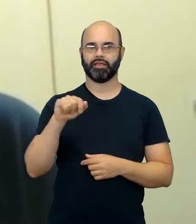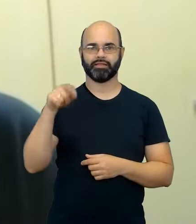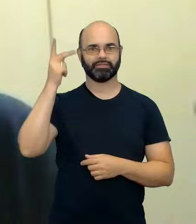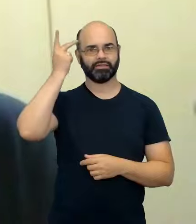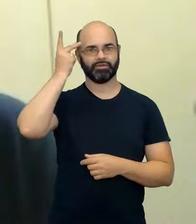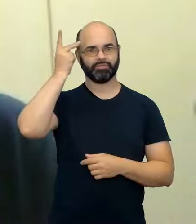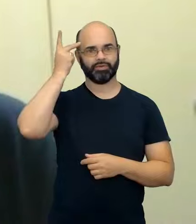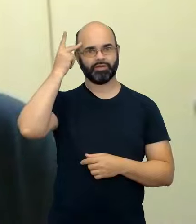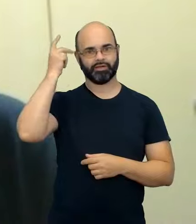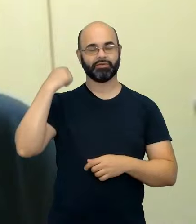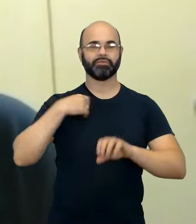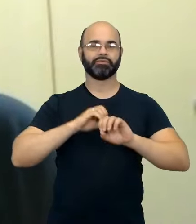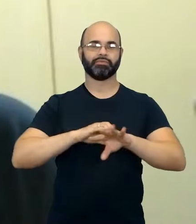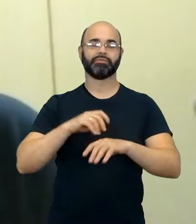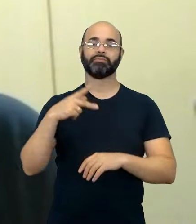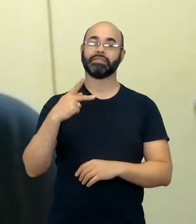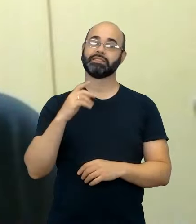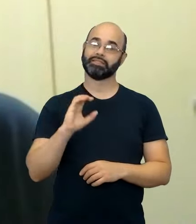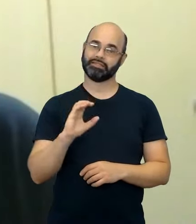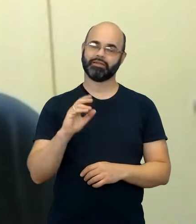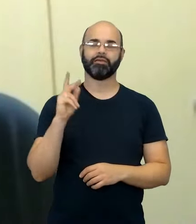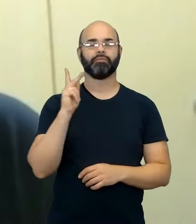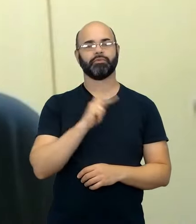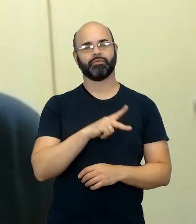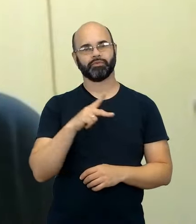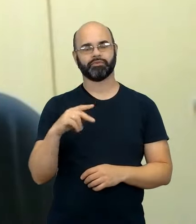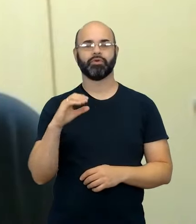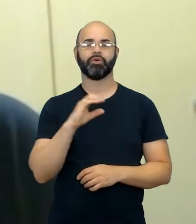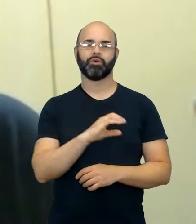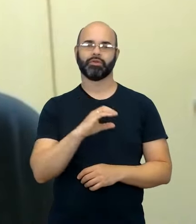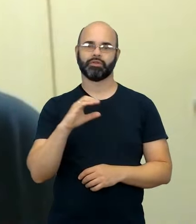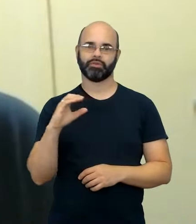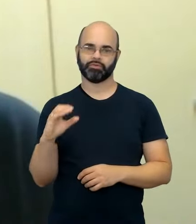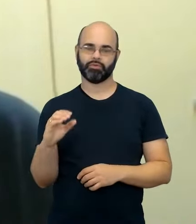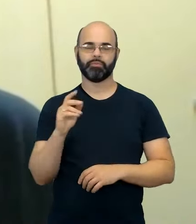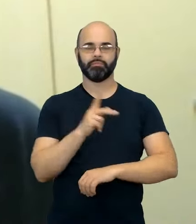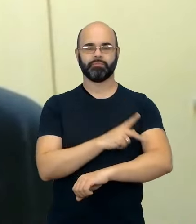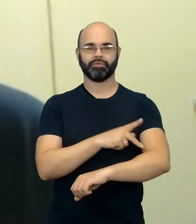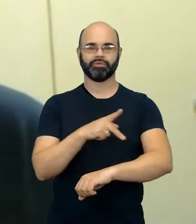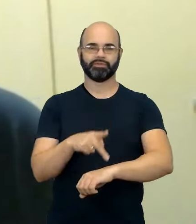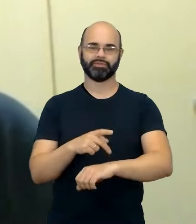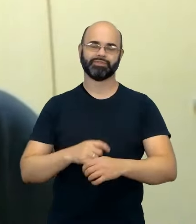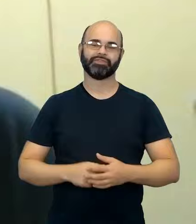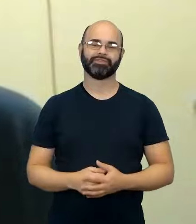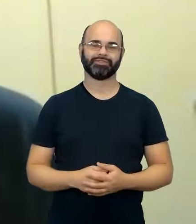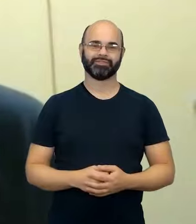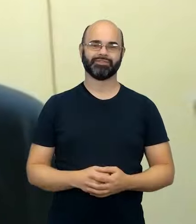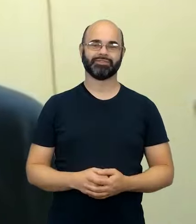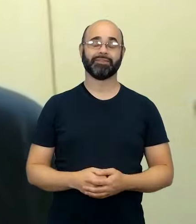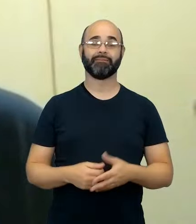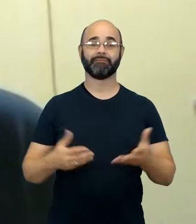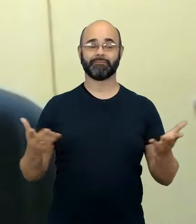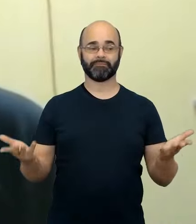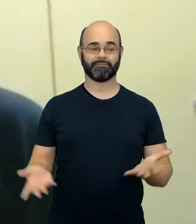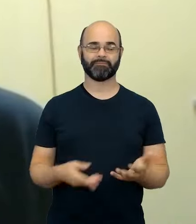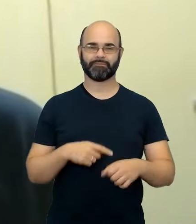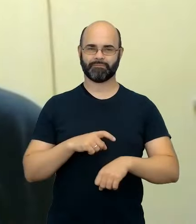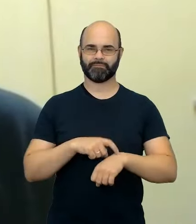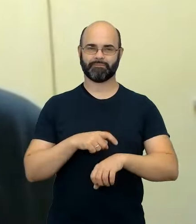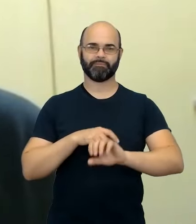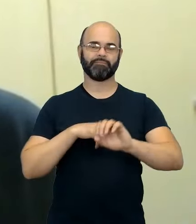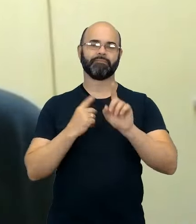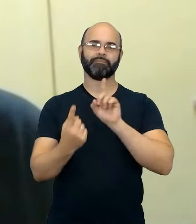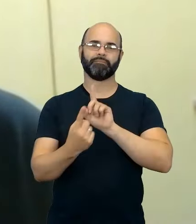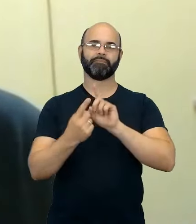de PC, professor coordenador pedagógico. Então, para esse momento de formação, nós